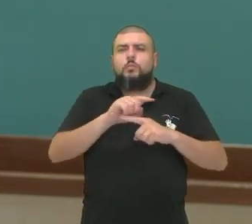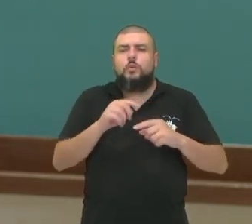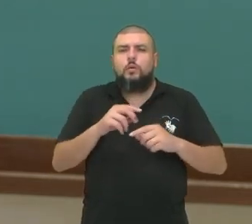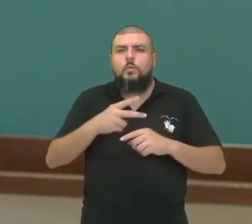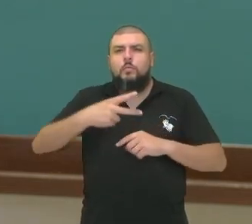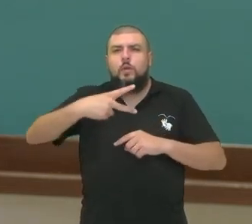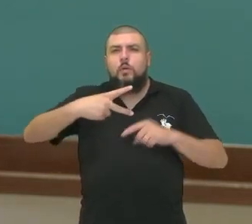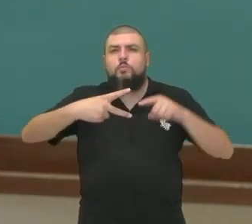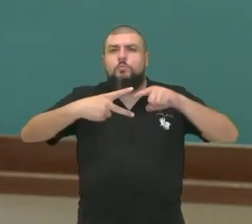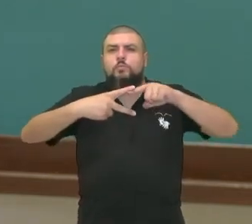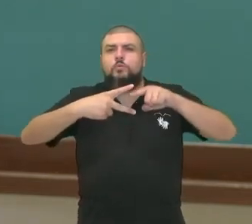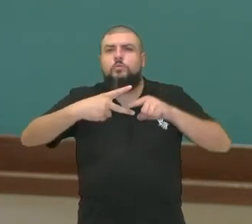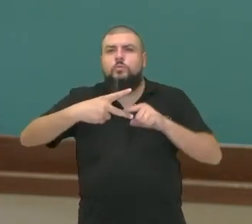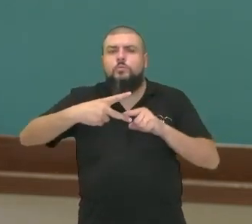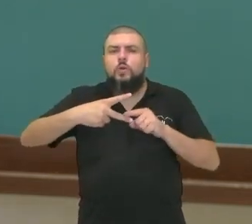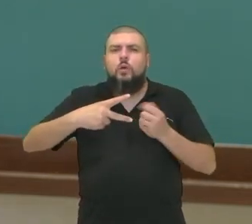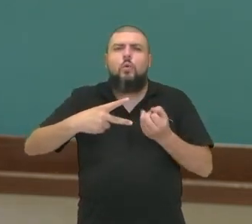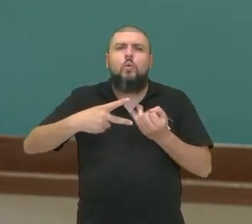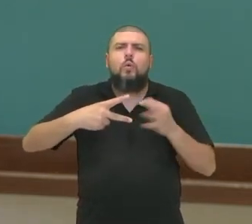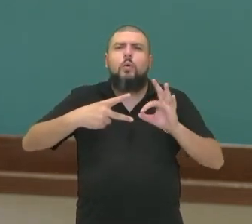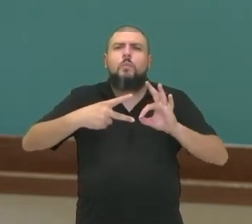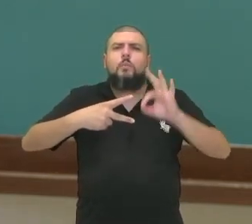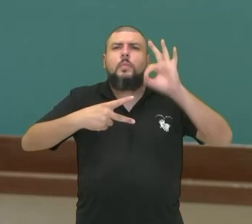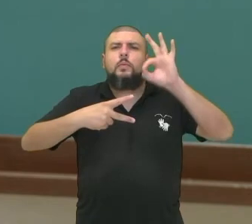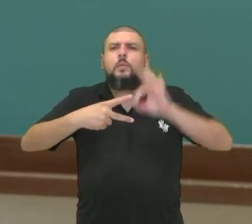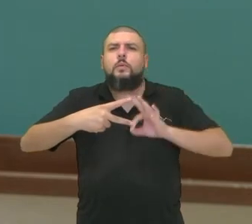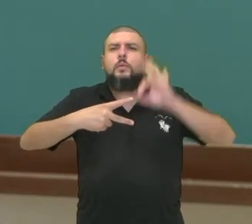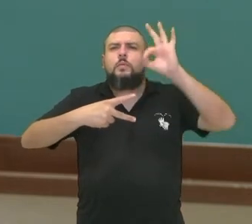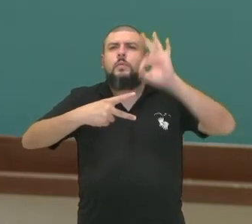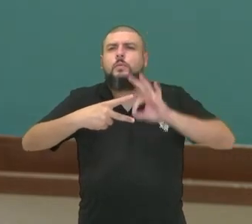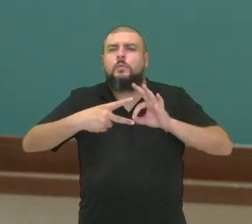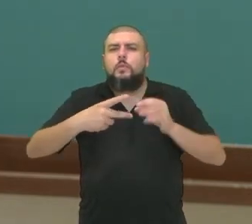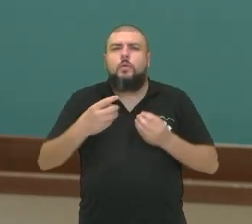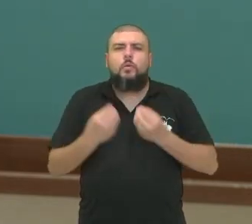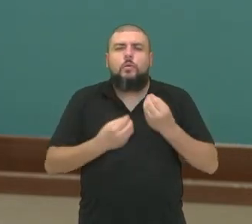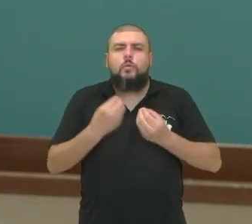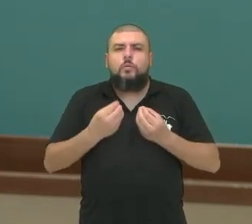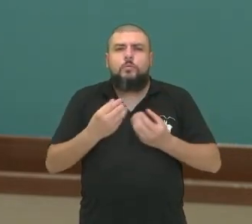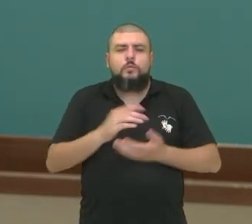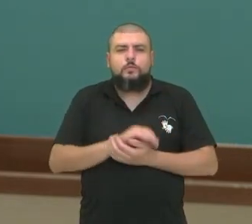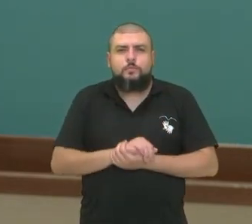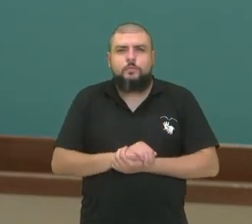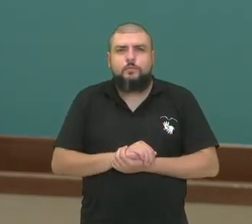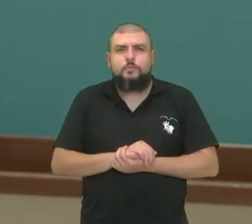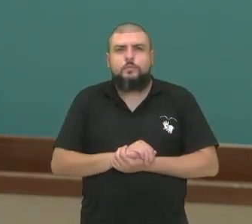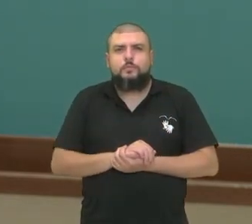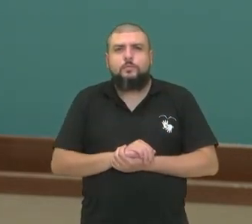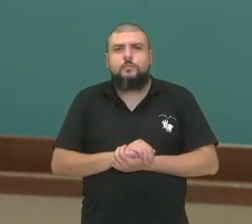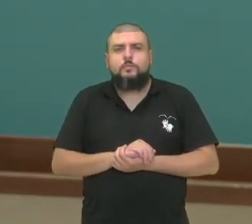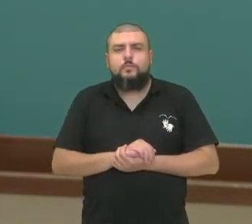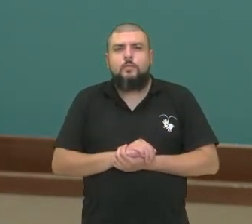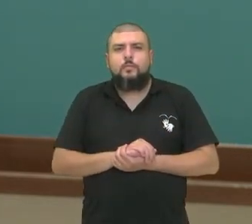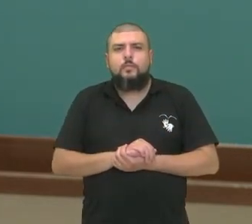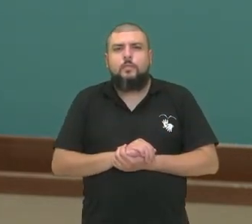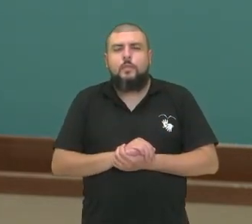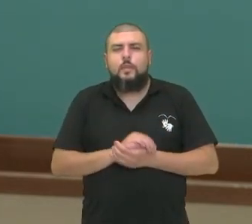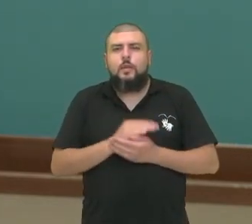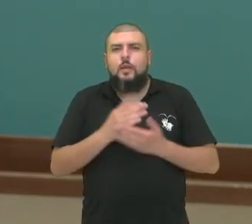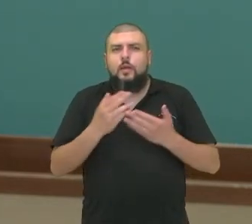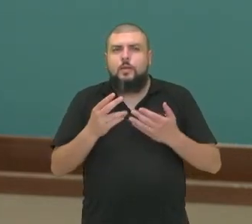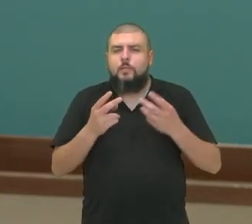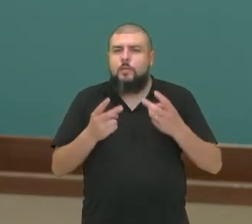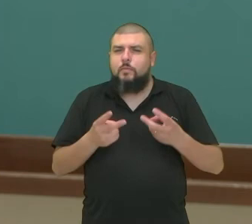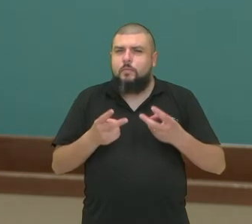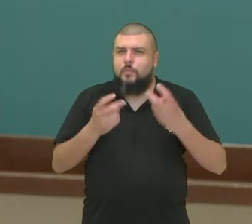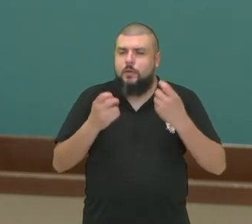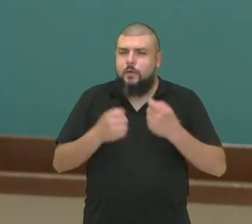né? A gente pode observar, então a gente tem uma semirreta, outra semirreta, e aqui a gente tem o ângulo. Então, para verificar um pouquinho sobre isso, a